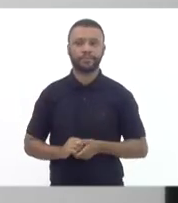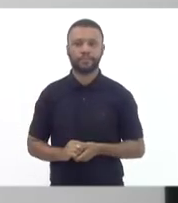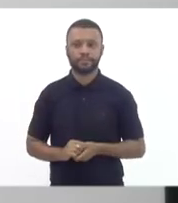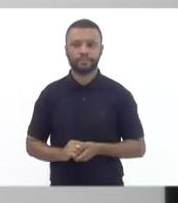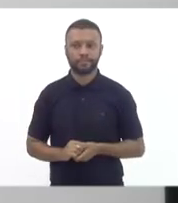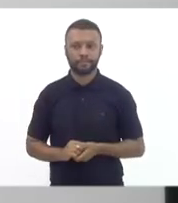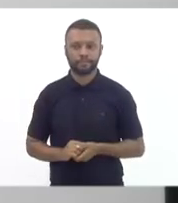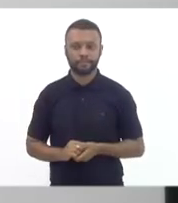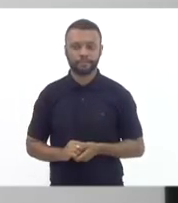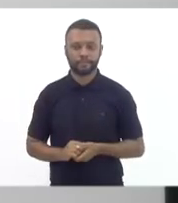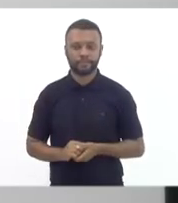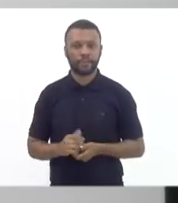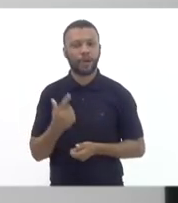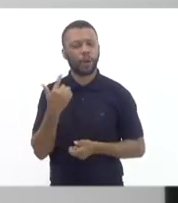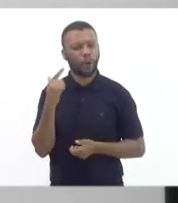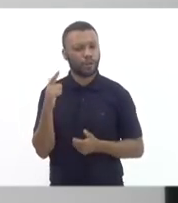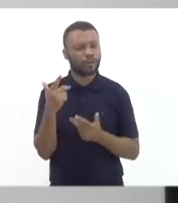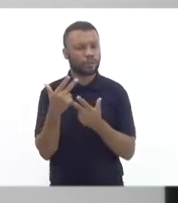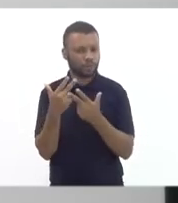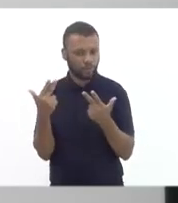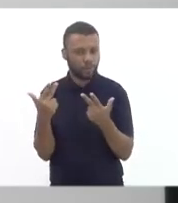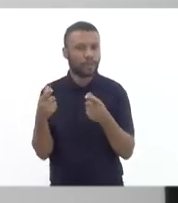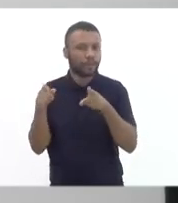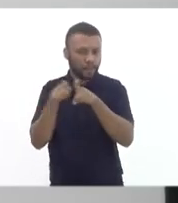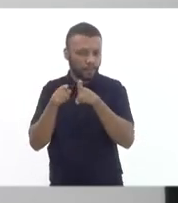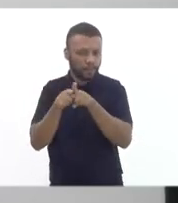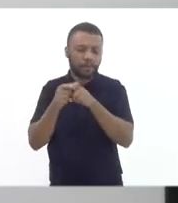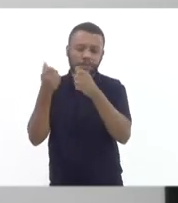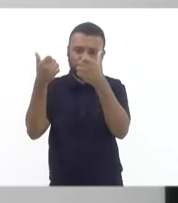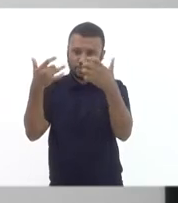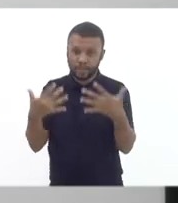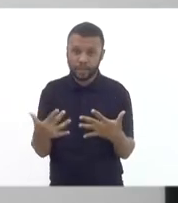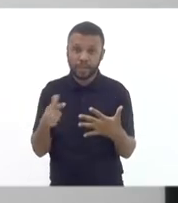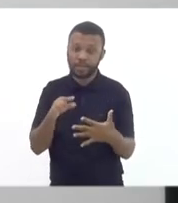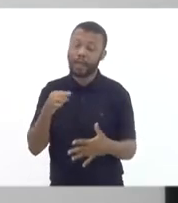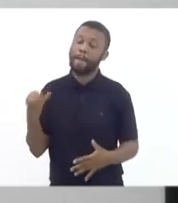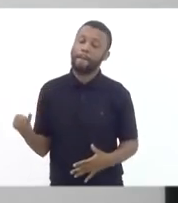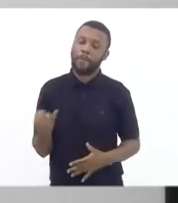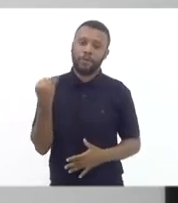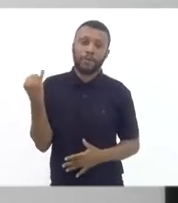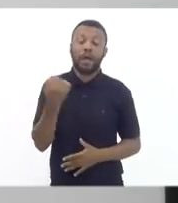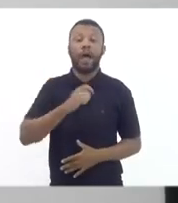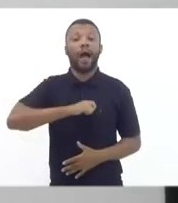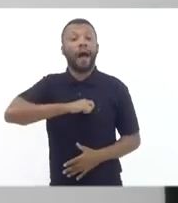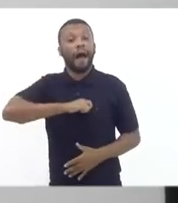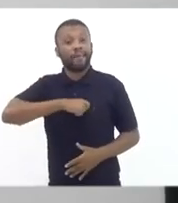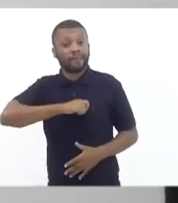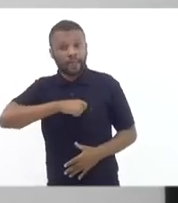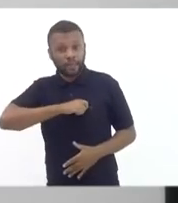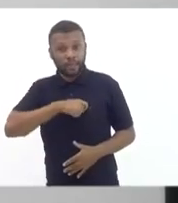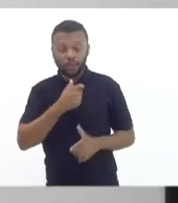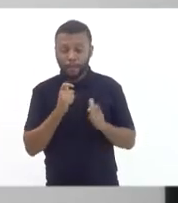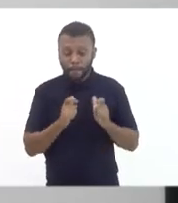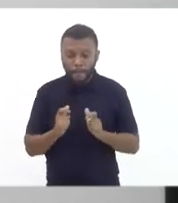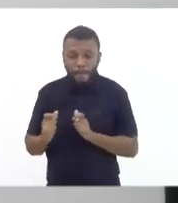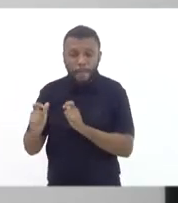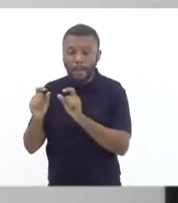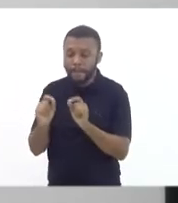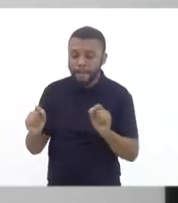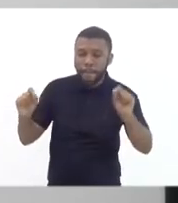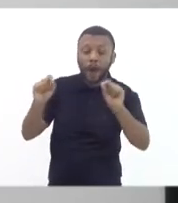Outra coisa também que eu coloquei aqui, isso é muito importante, a fiscalização dos locais de